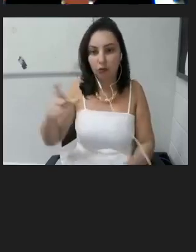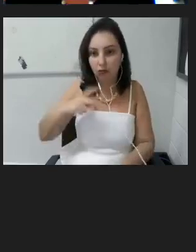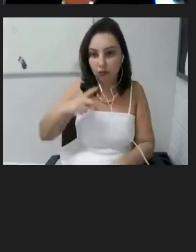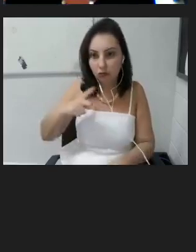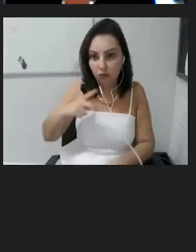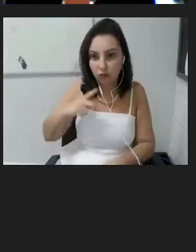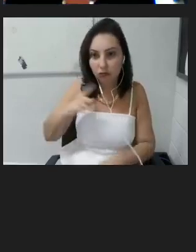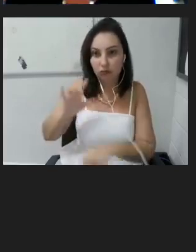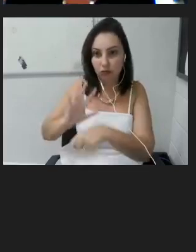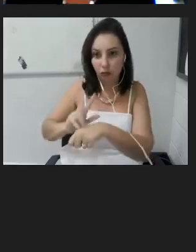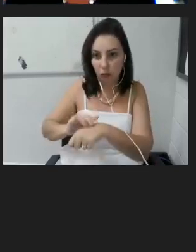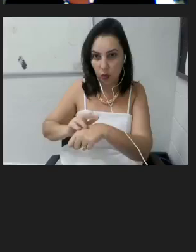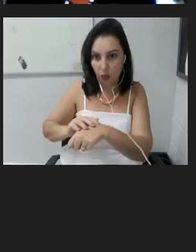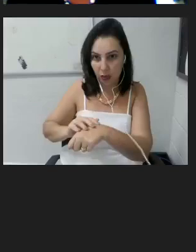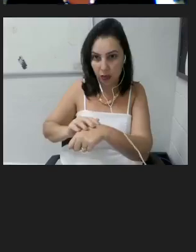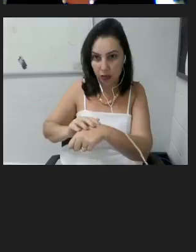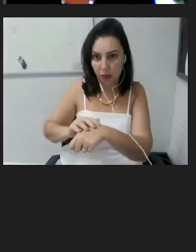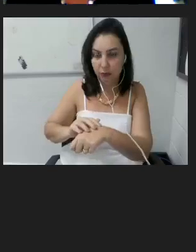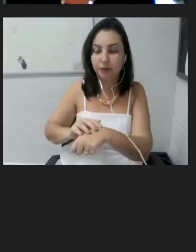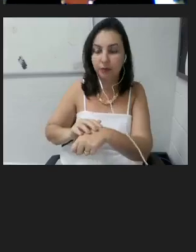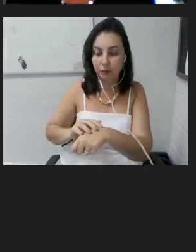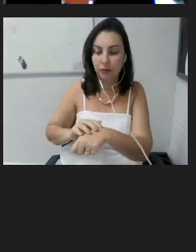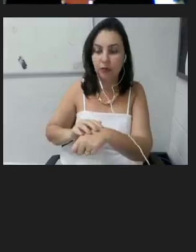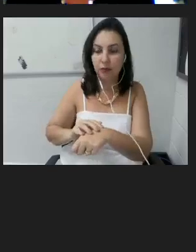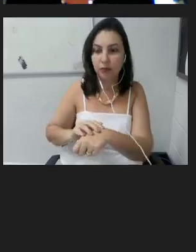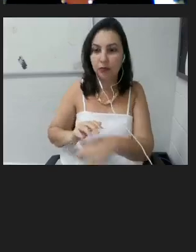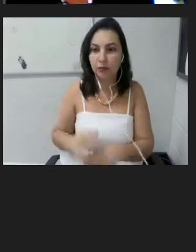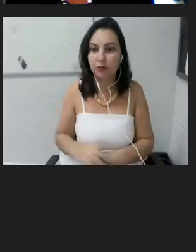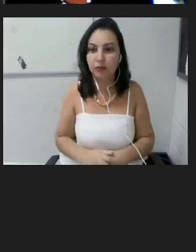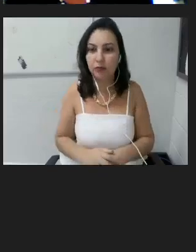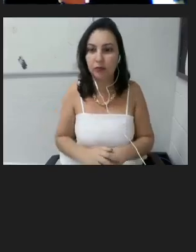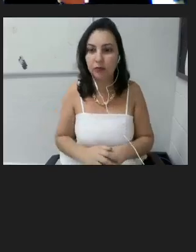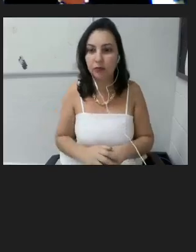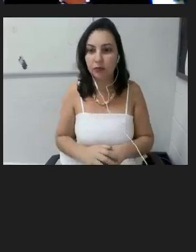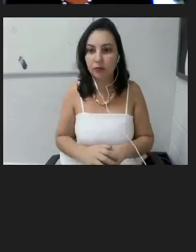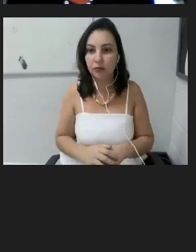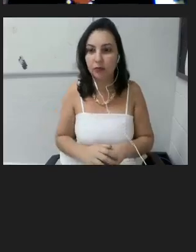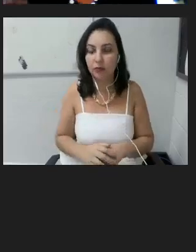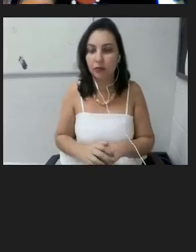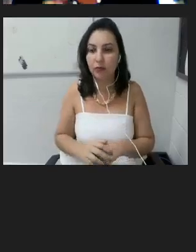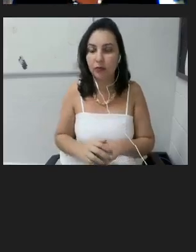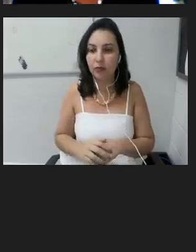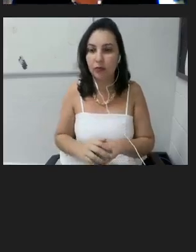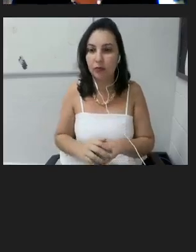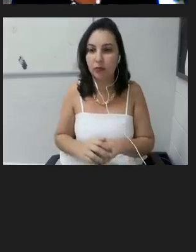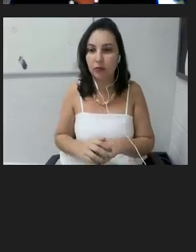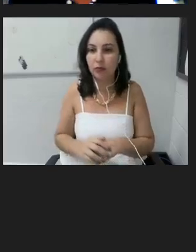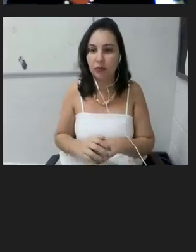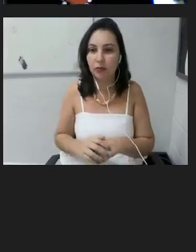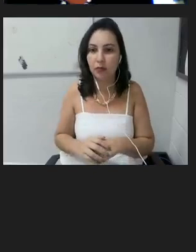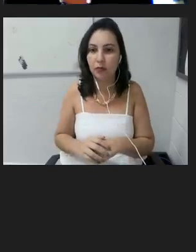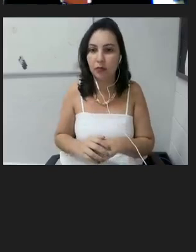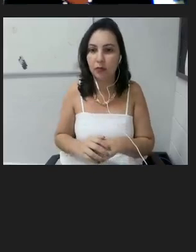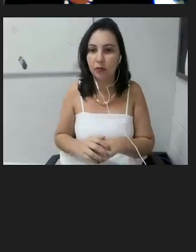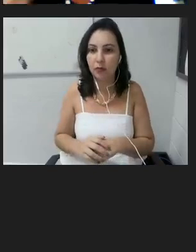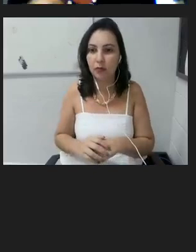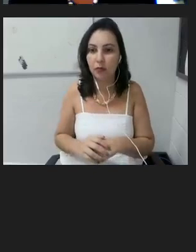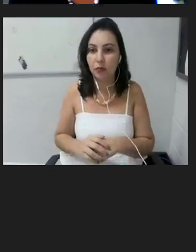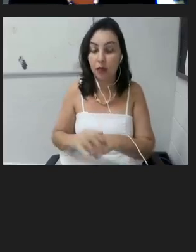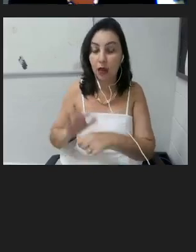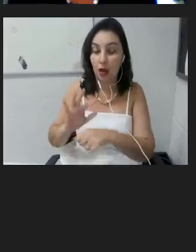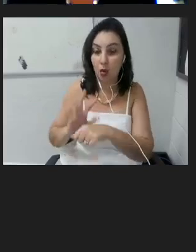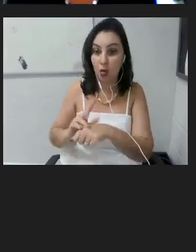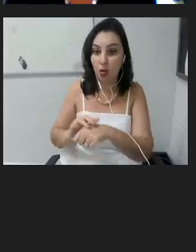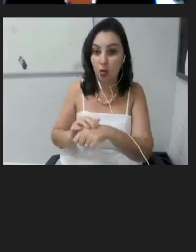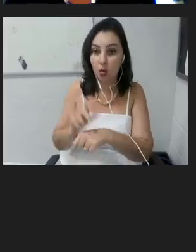aquele diagnóstico. De outra forma, dizer que o diagnóstico não pode reduzir